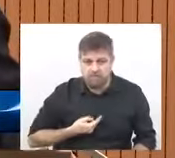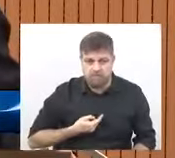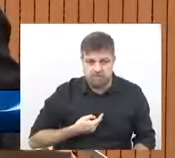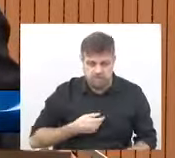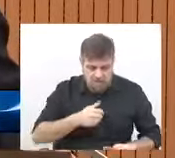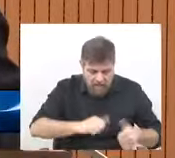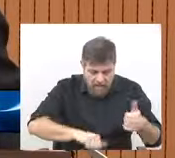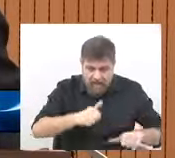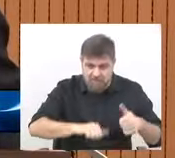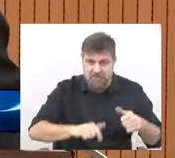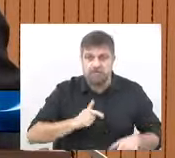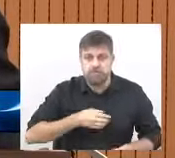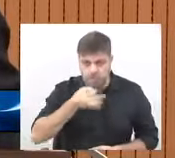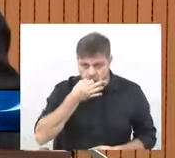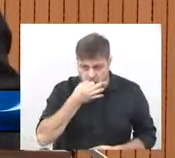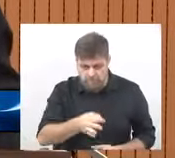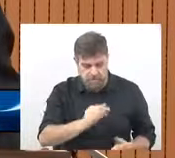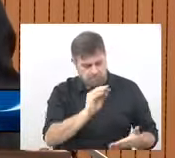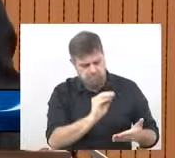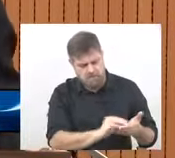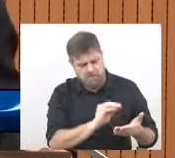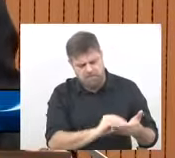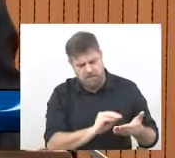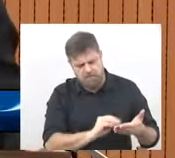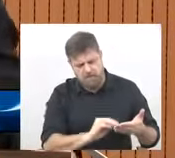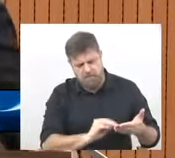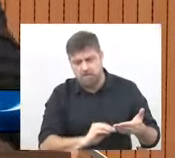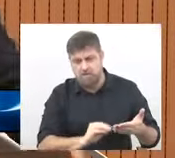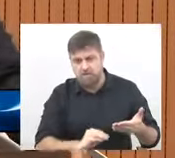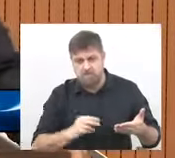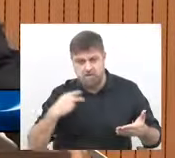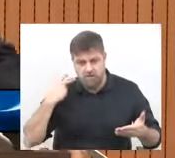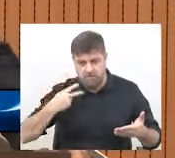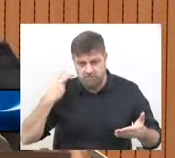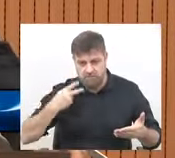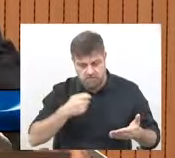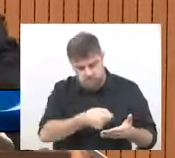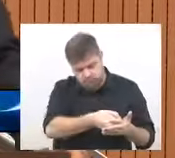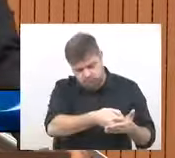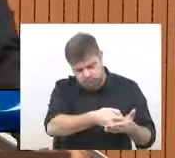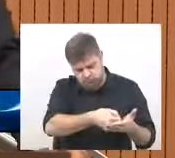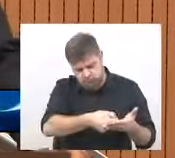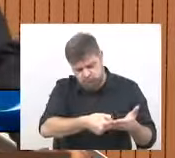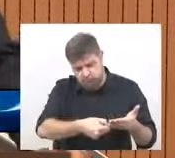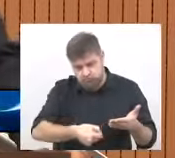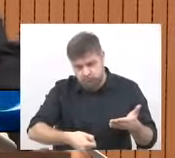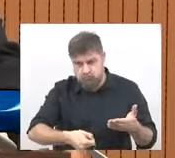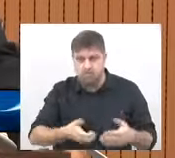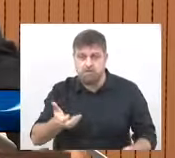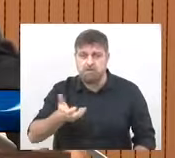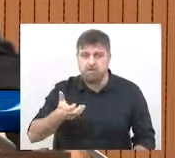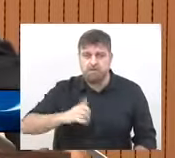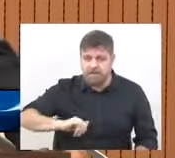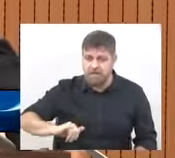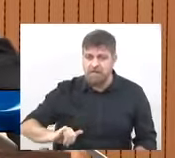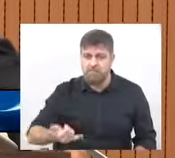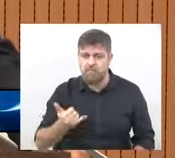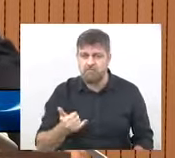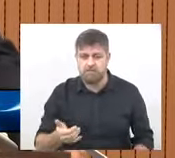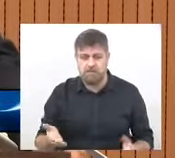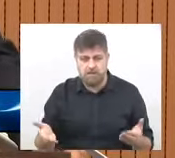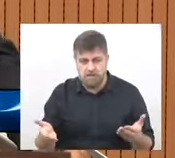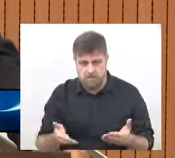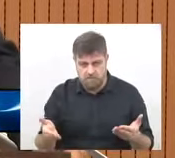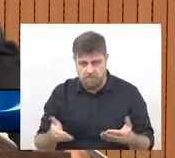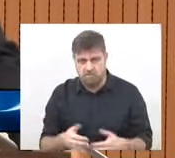estava lá já pronto o parecer feito pelo vereador relator. Então eu quero aproveitar essa